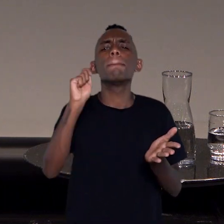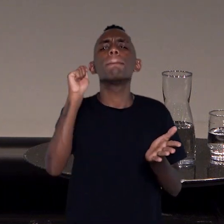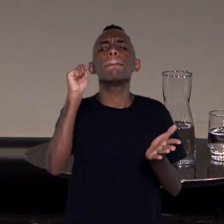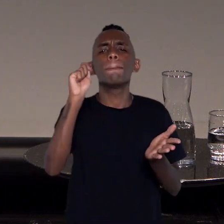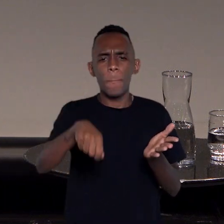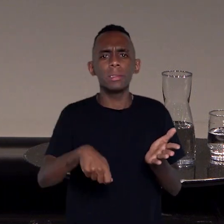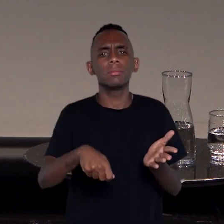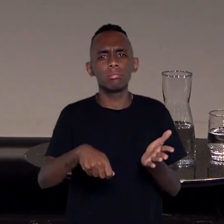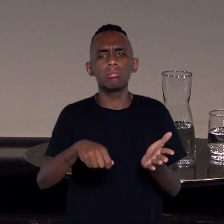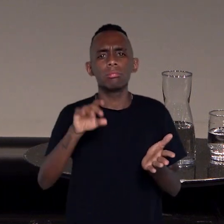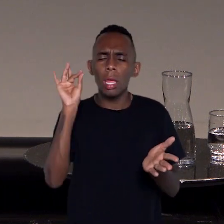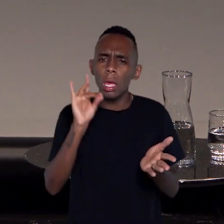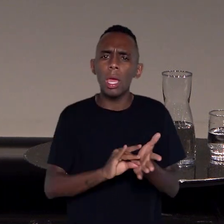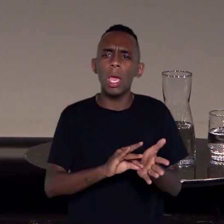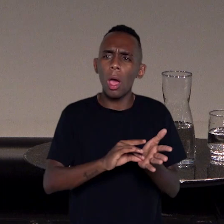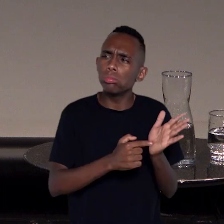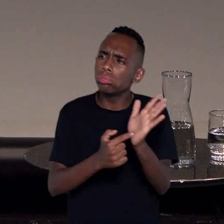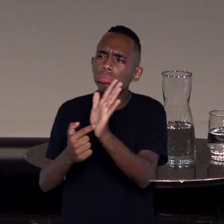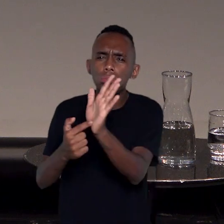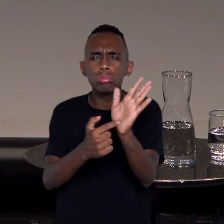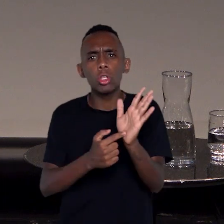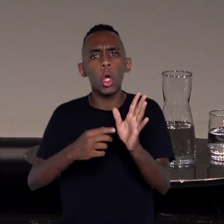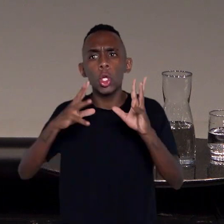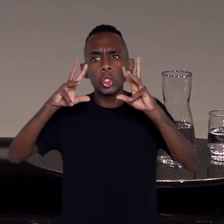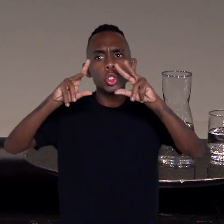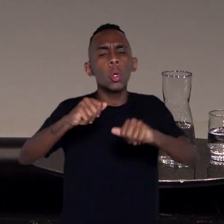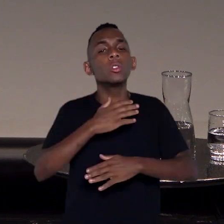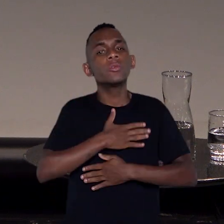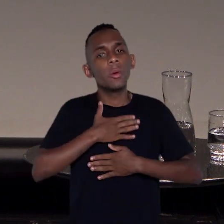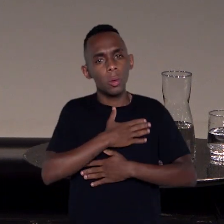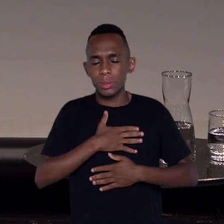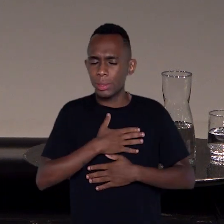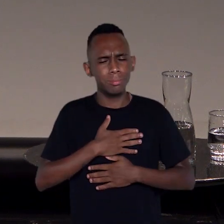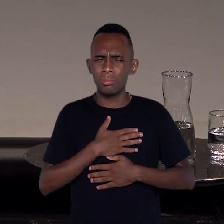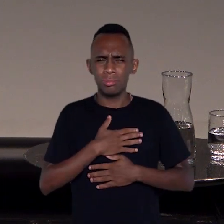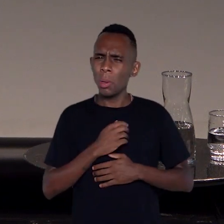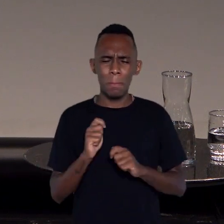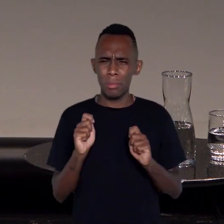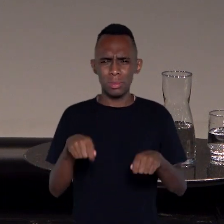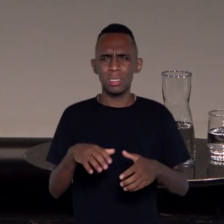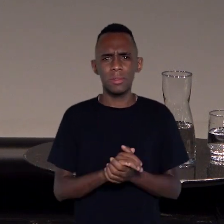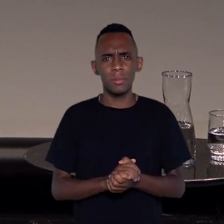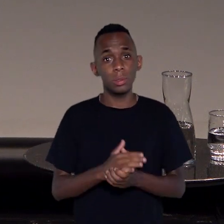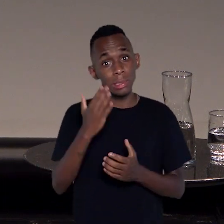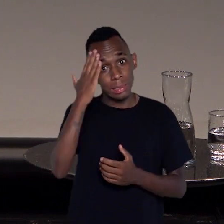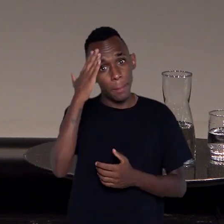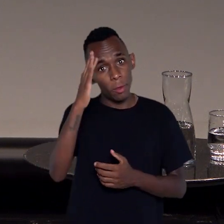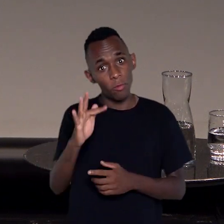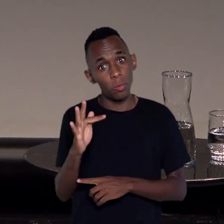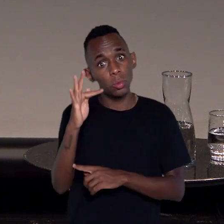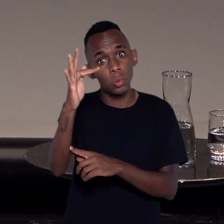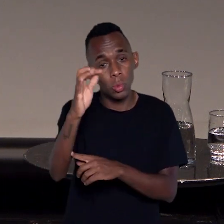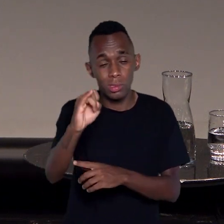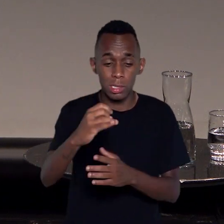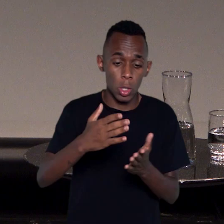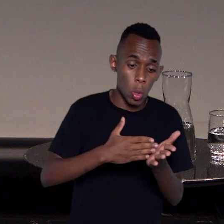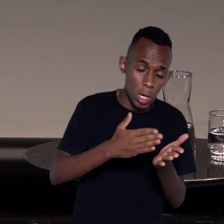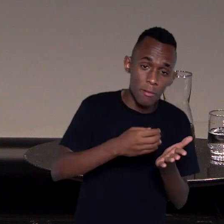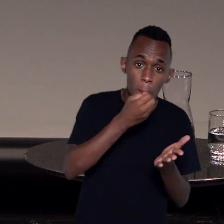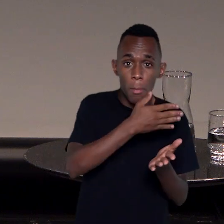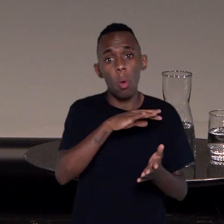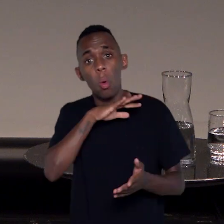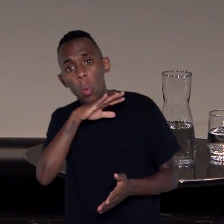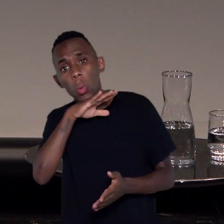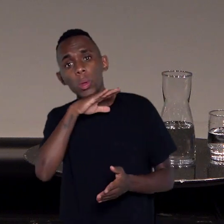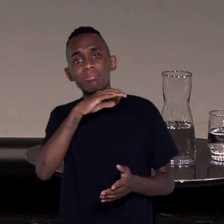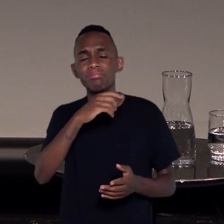certo, ou esse livro não vai dar certo, né? Você, então, tem experiência disso, né? Não há como prever se um livro vai pegar ou não